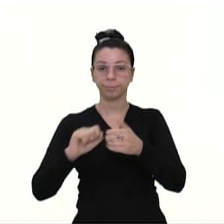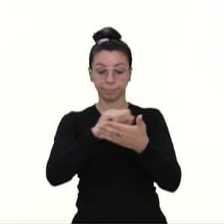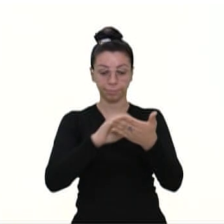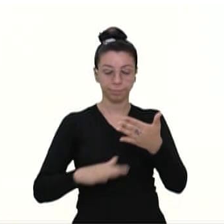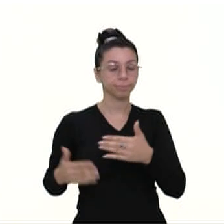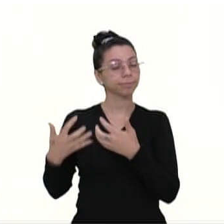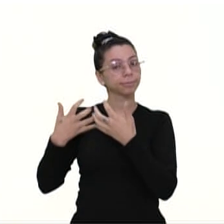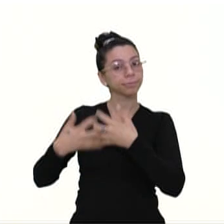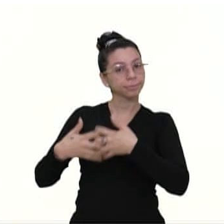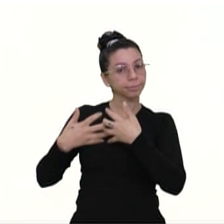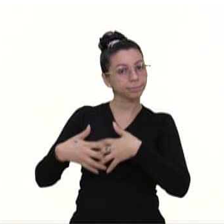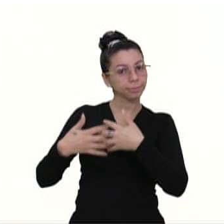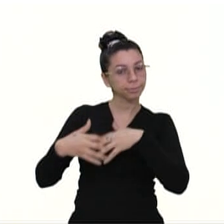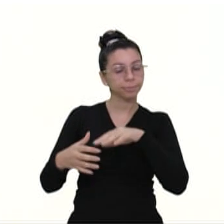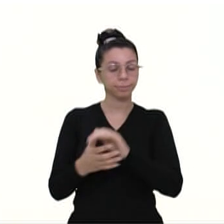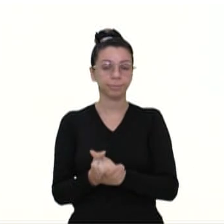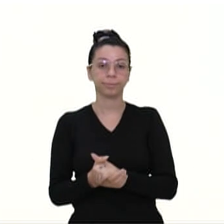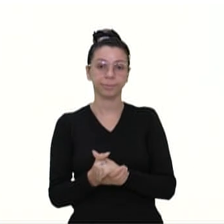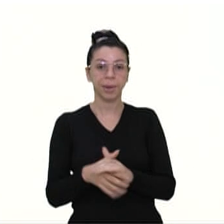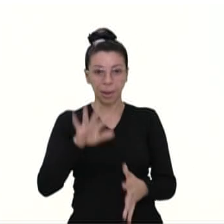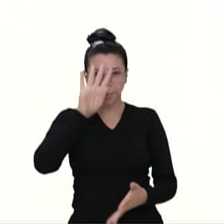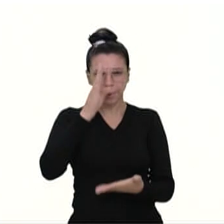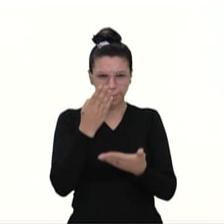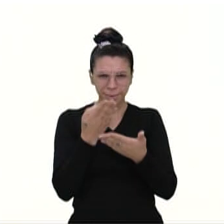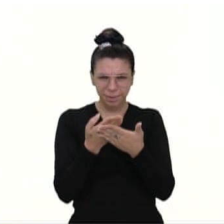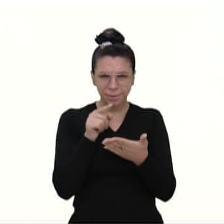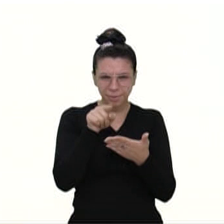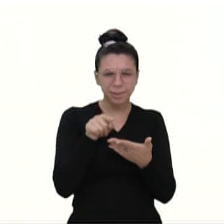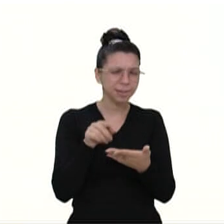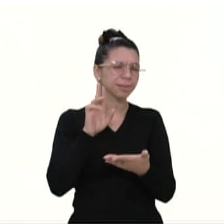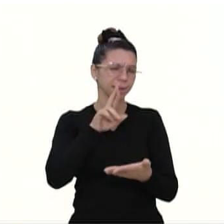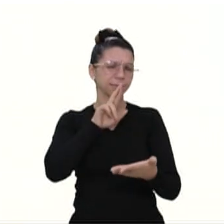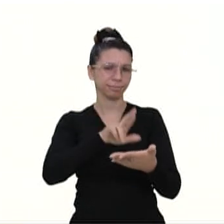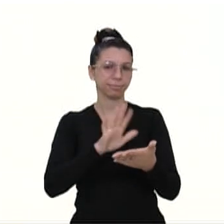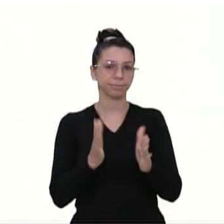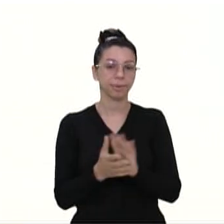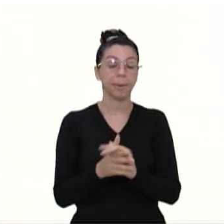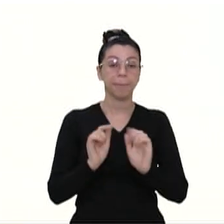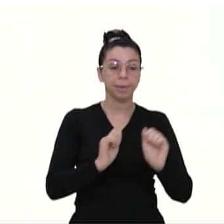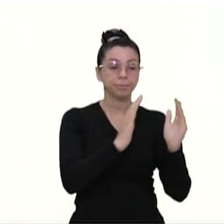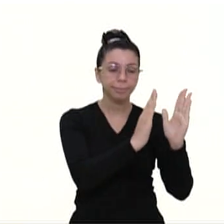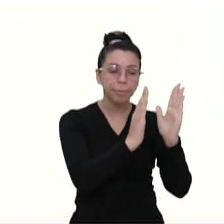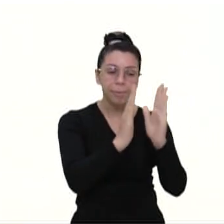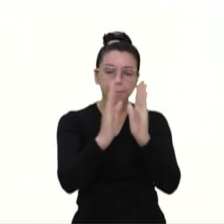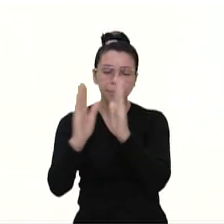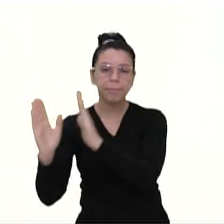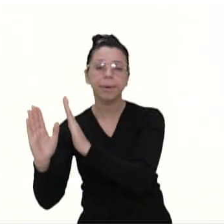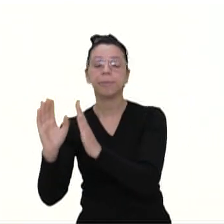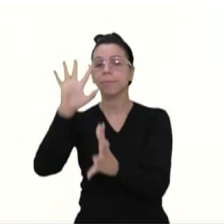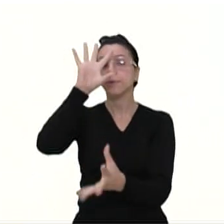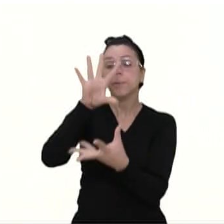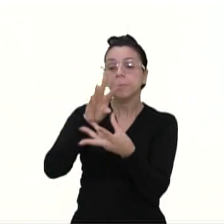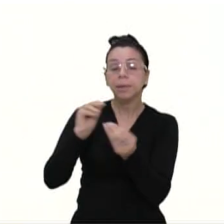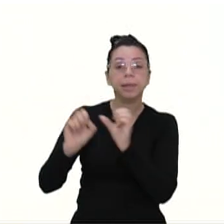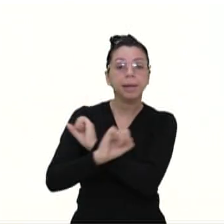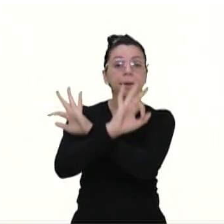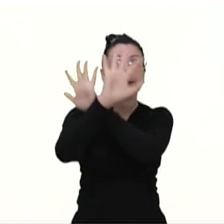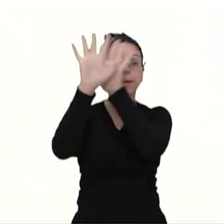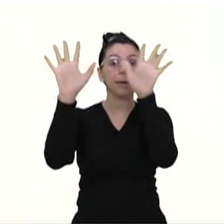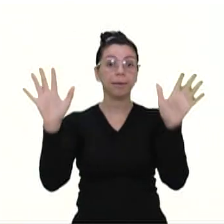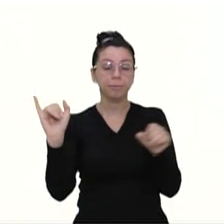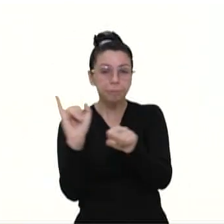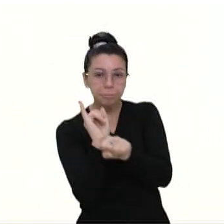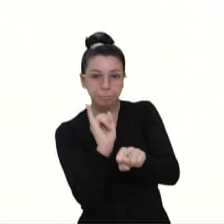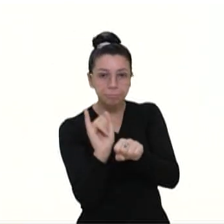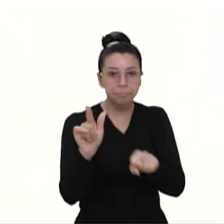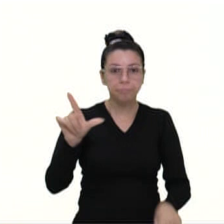o problema? Eu acredito que você já resolveu, mas nós vamos ler aqui e resolver passo a passo para você entender algumas